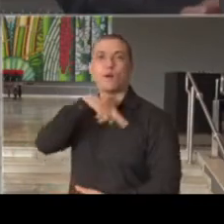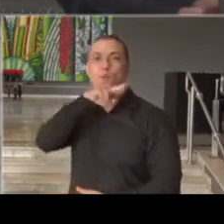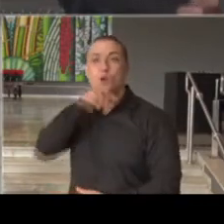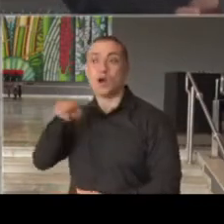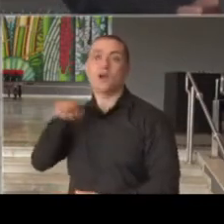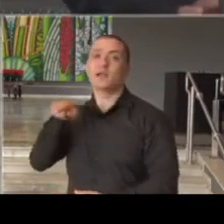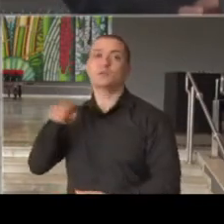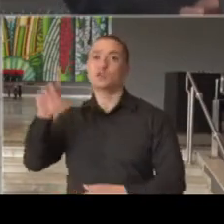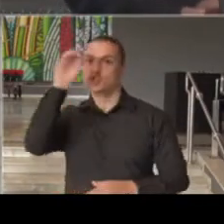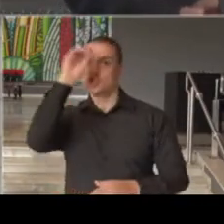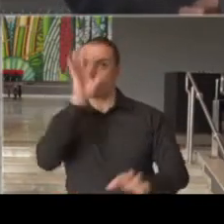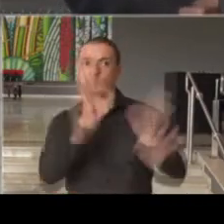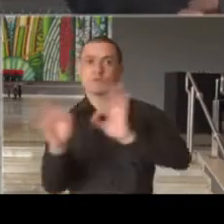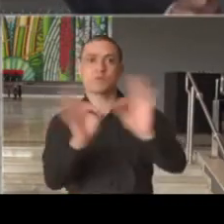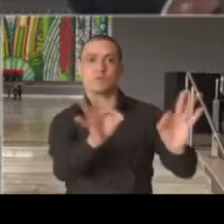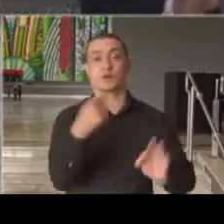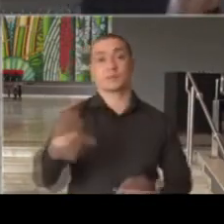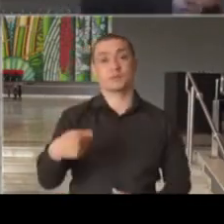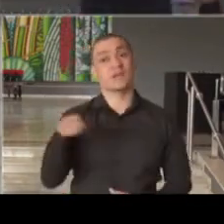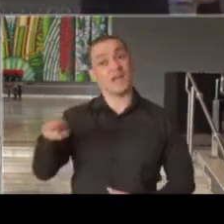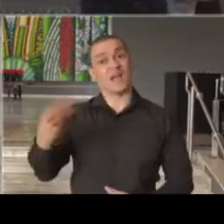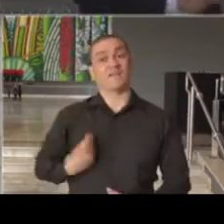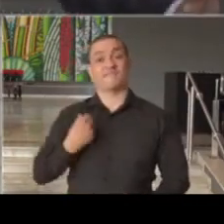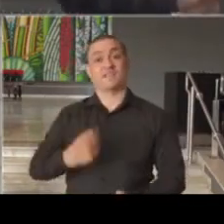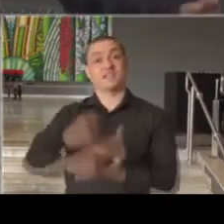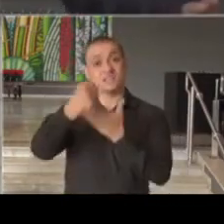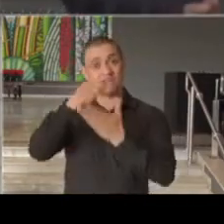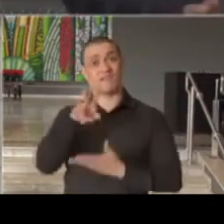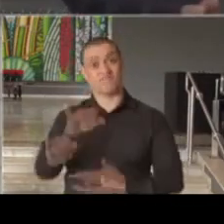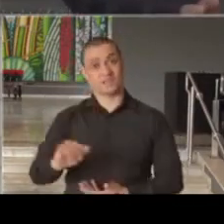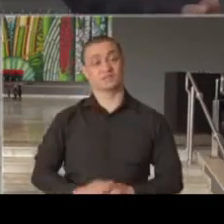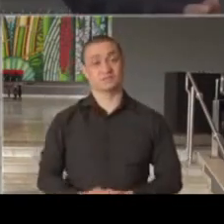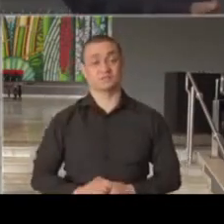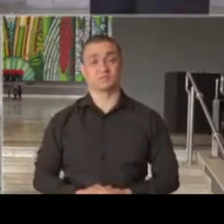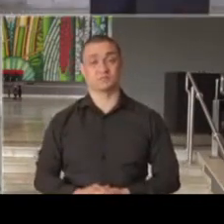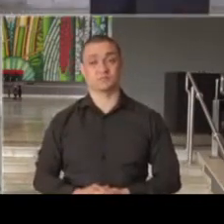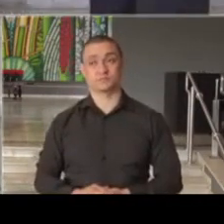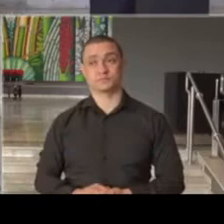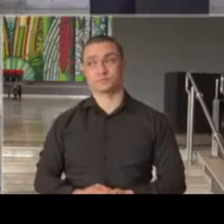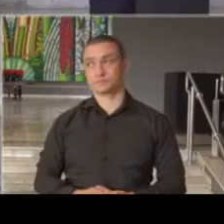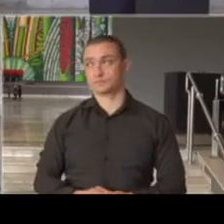datas. Isso vai salvar o nosso país.